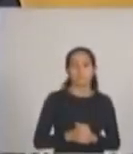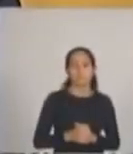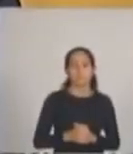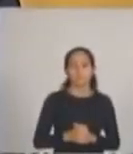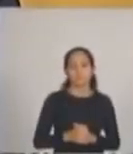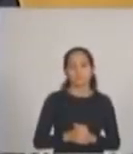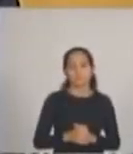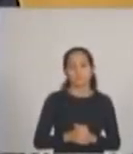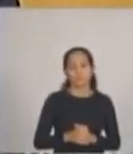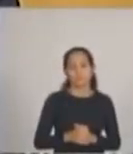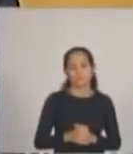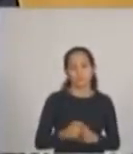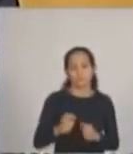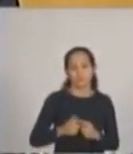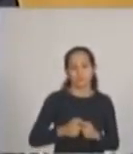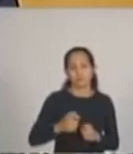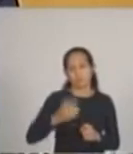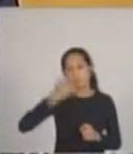Deputado doutor Hércules.